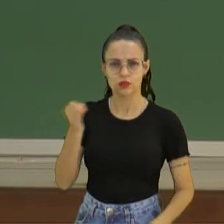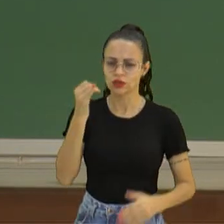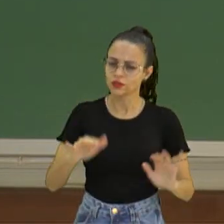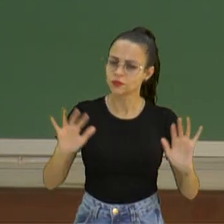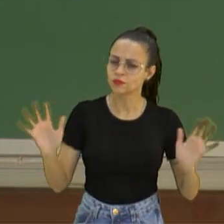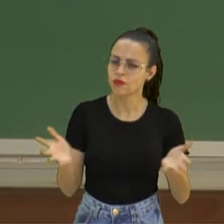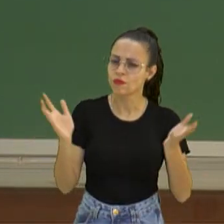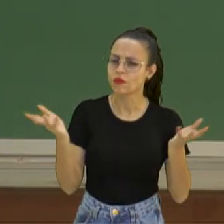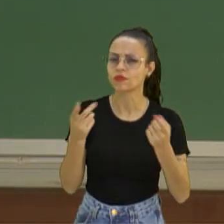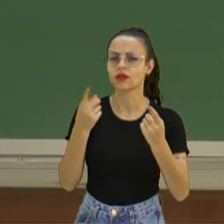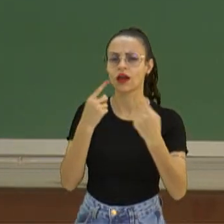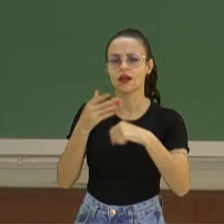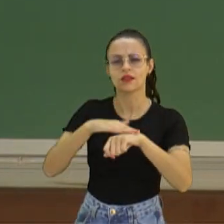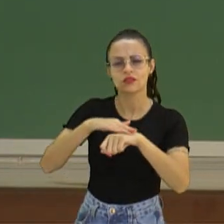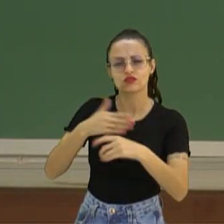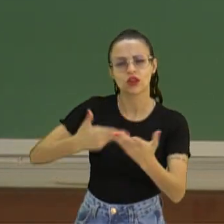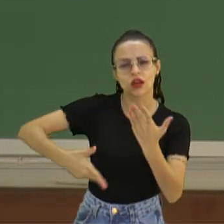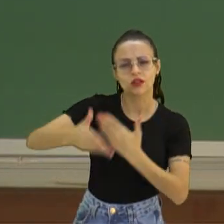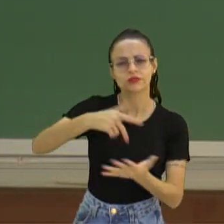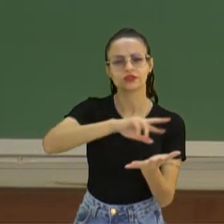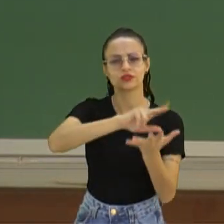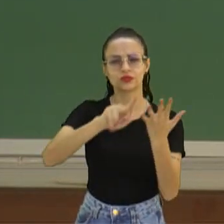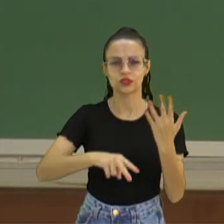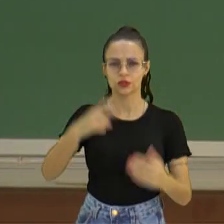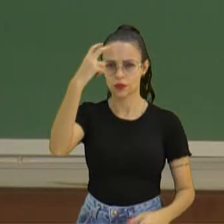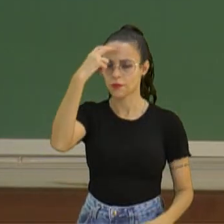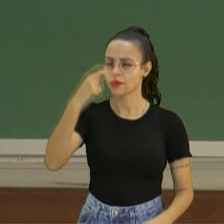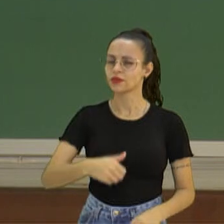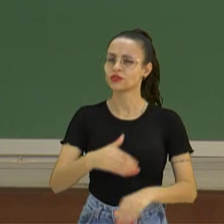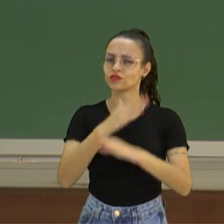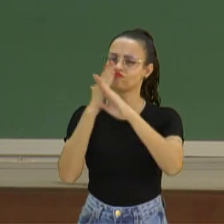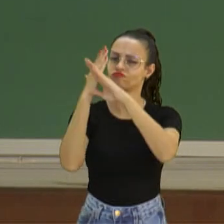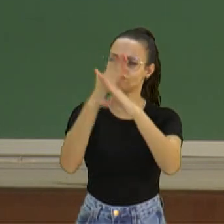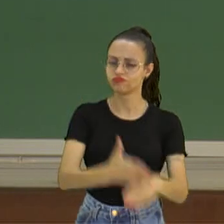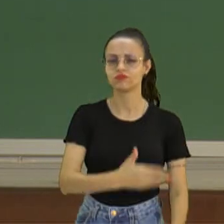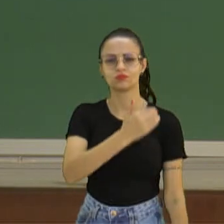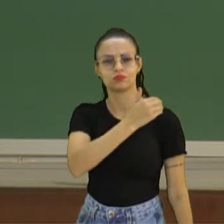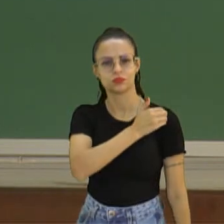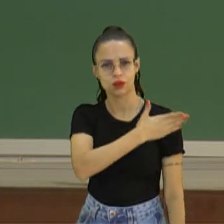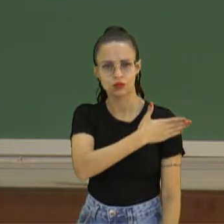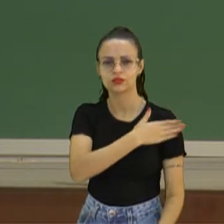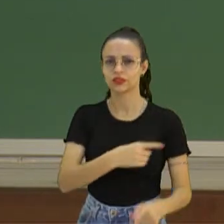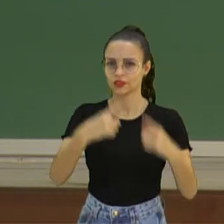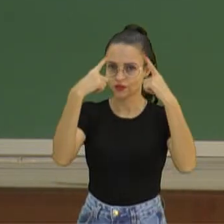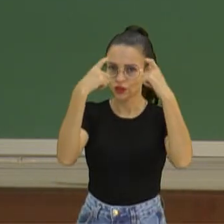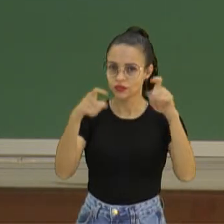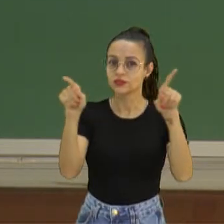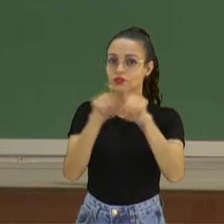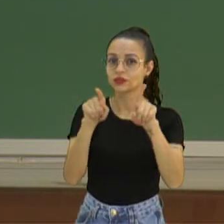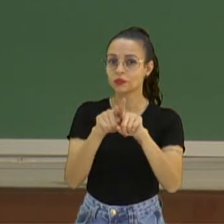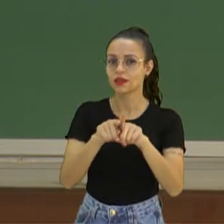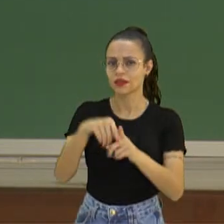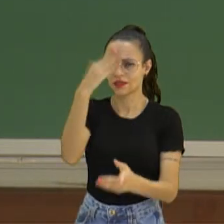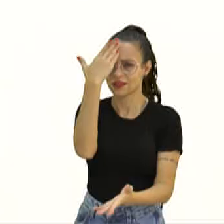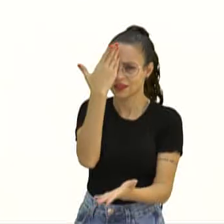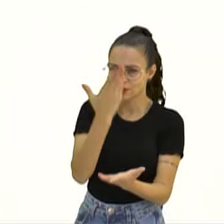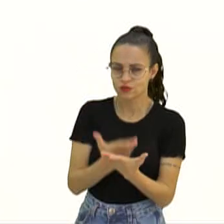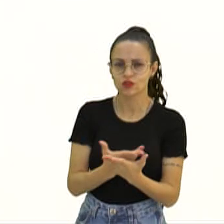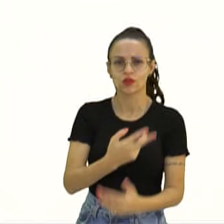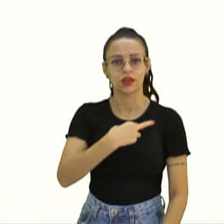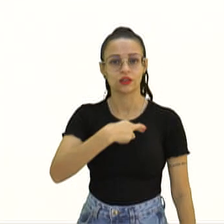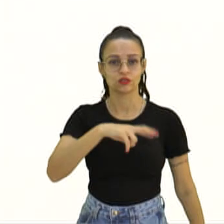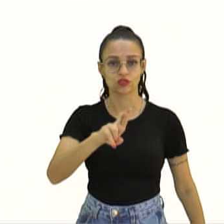do Diálogo inter-religioso na promoção da superação dos preconceitos e na da violência baseada na crença e na religiosidade